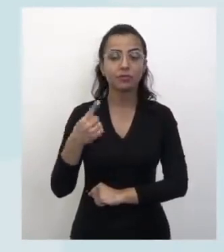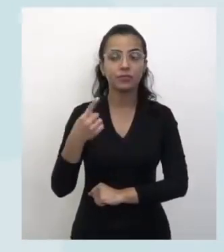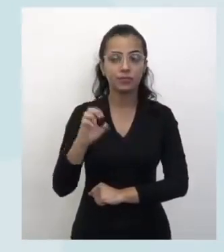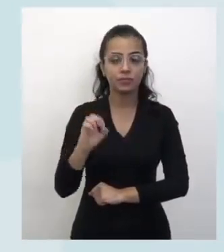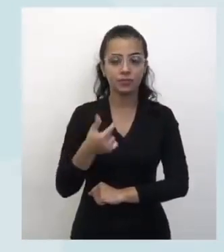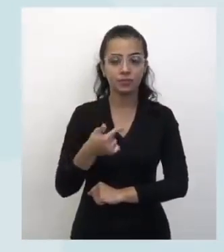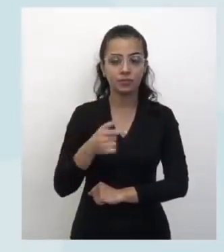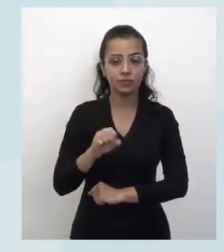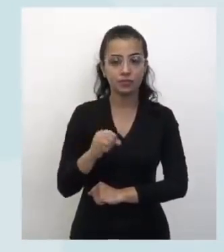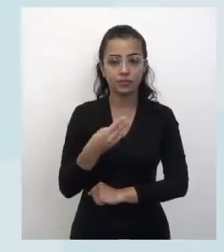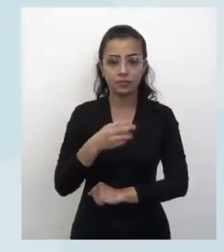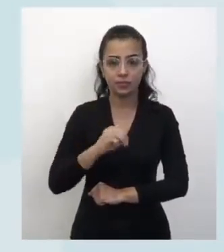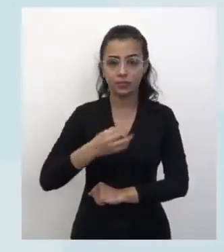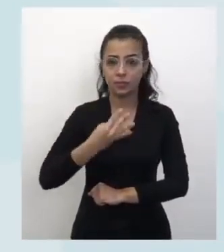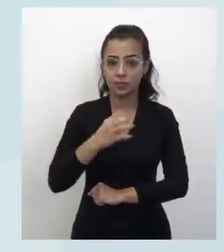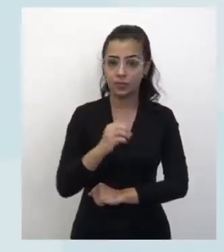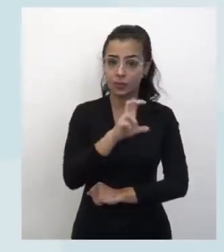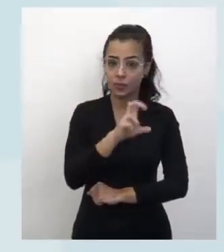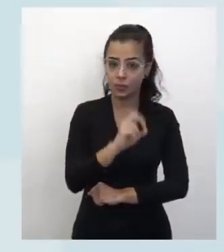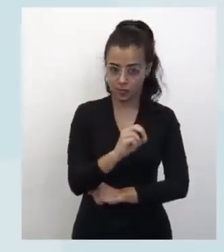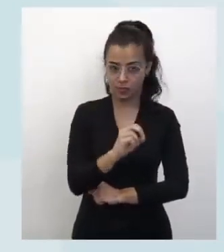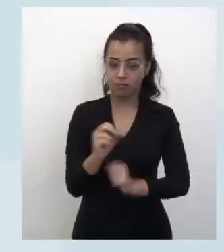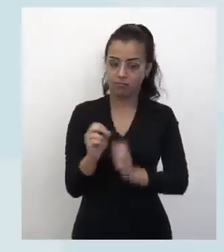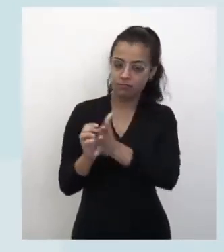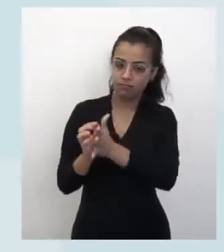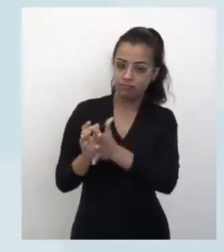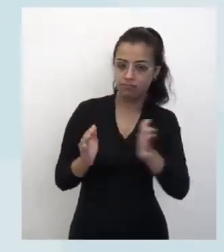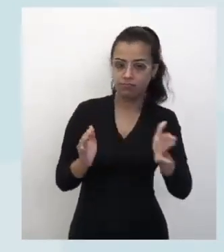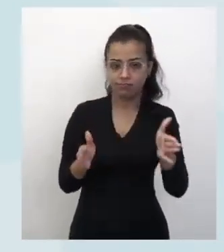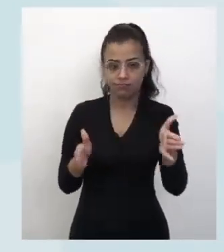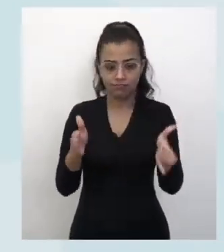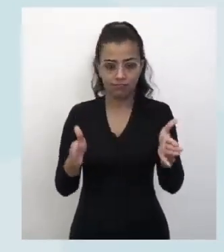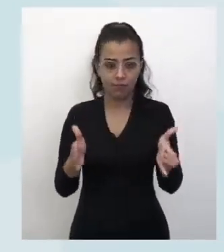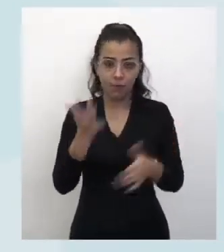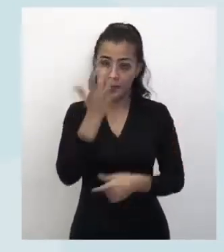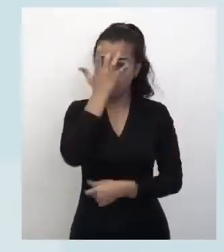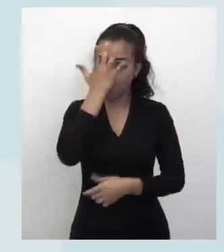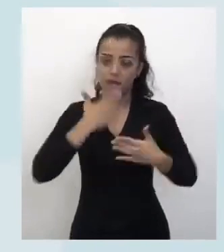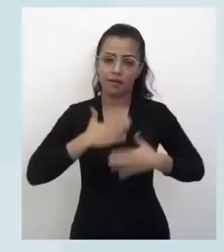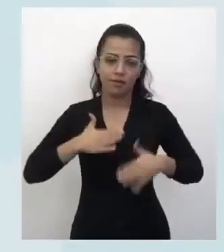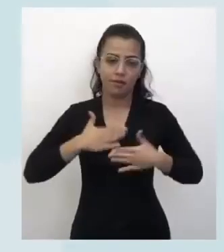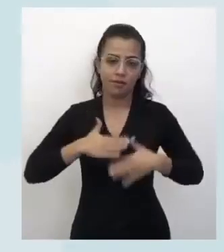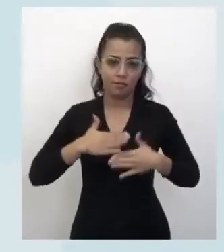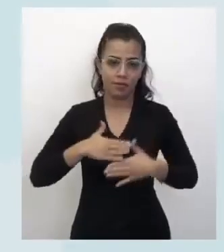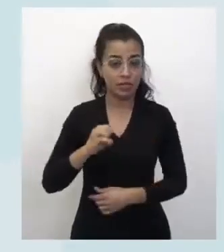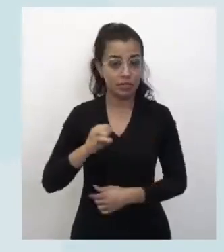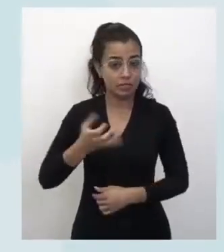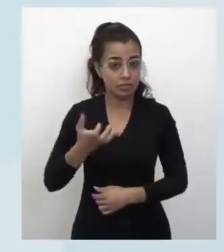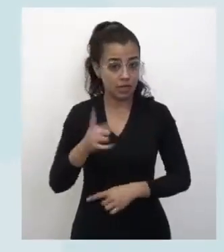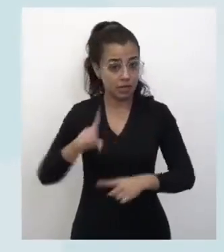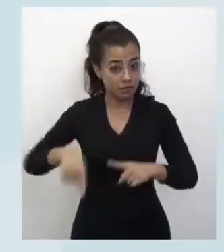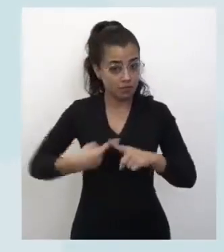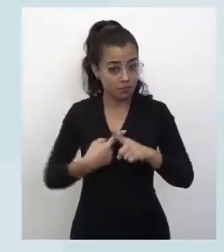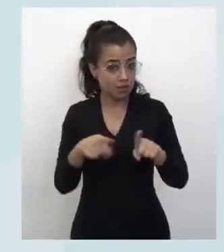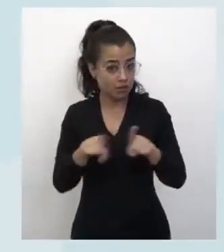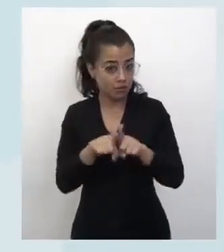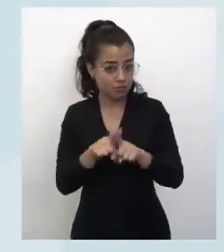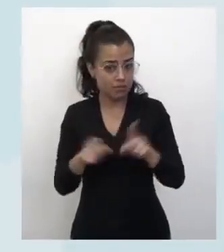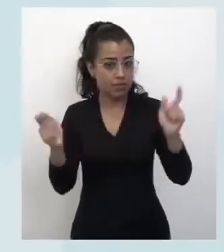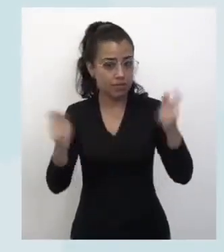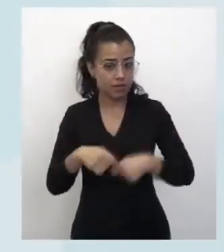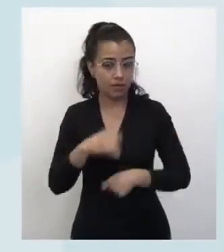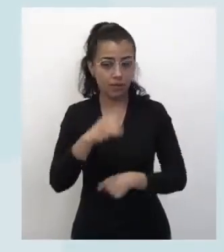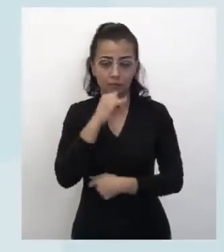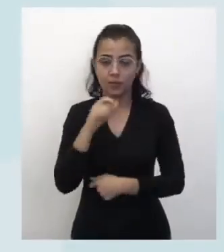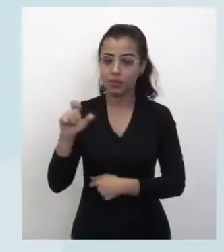e 50. Então, essa é a sequência aí mais tranquila. Quem quiser ir na multiplicação também dá. Então, por exemplo,